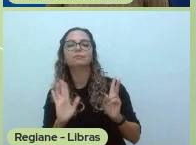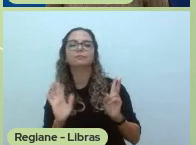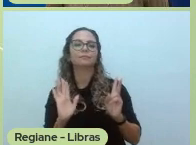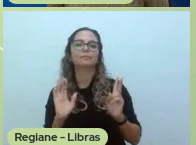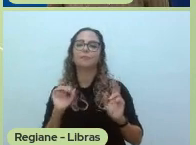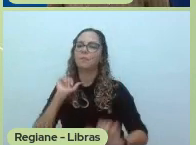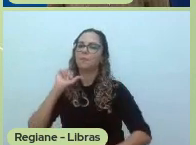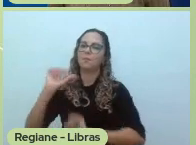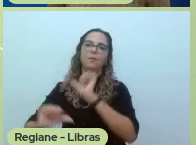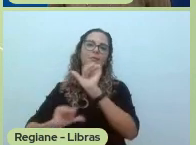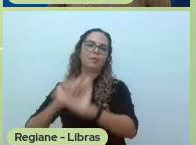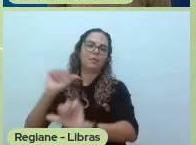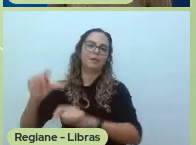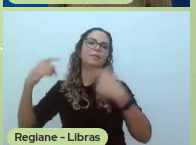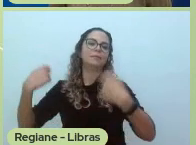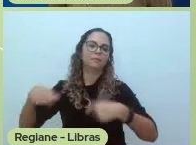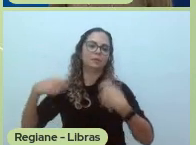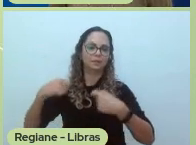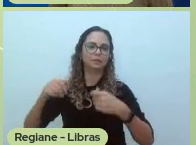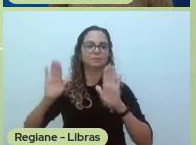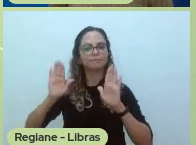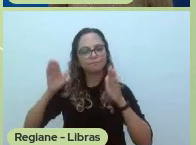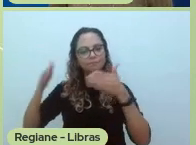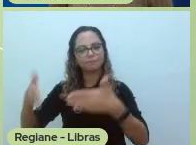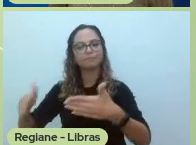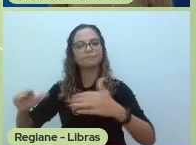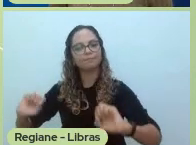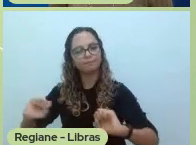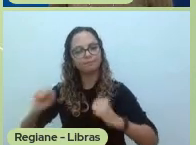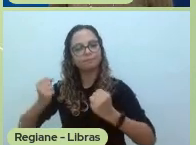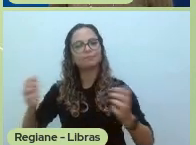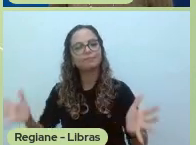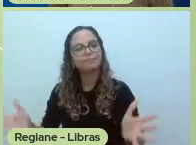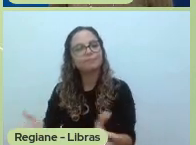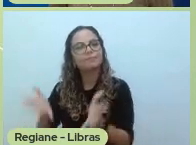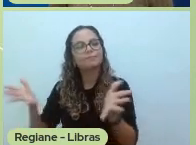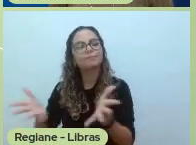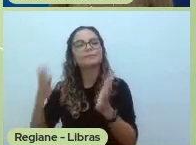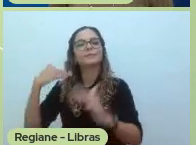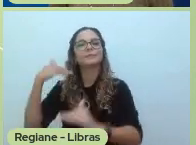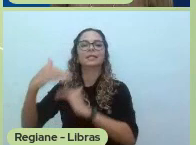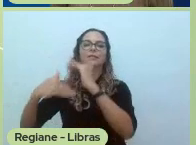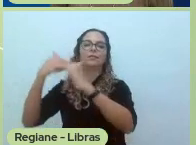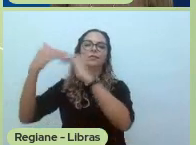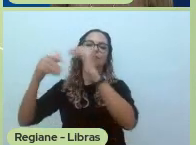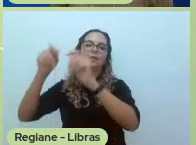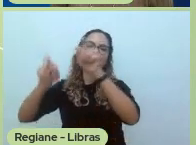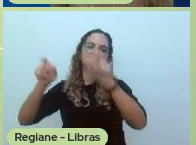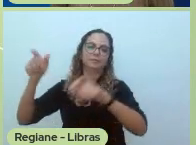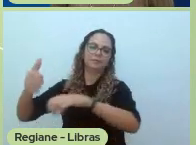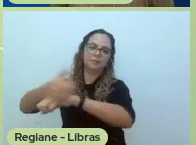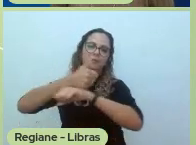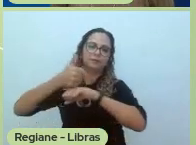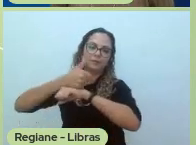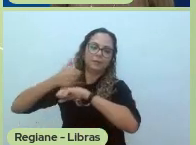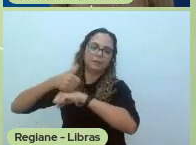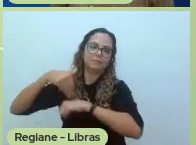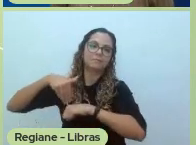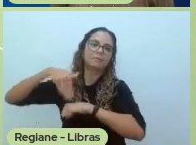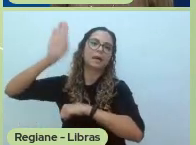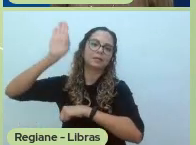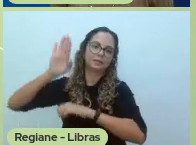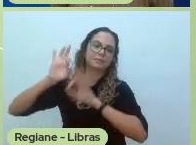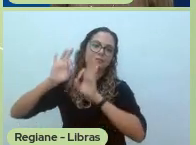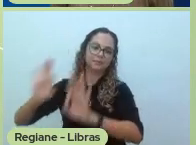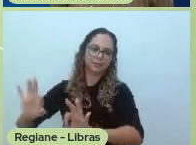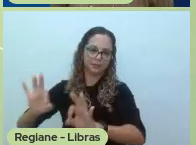tem que colocar para o desempenho, para o desenvolvimento dos profissionais, para que eles performem bem também, é maior, é a partir de uma